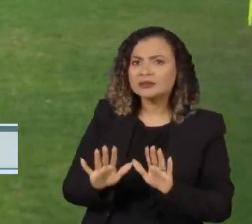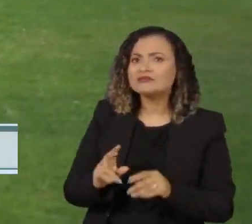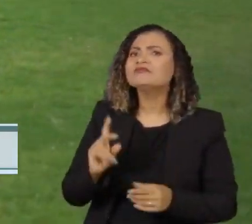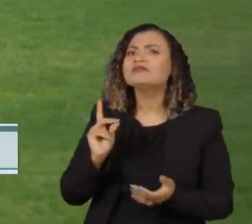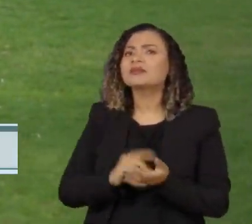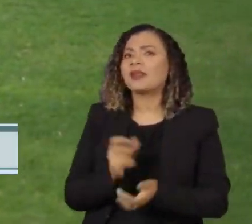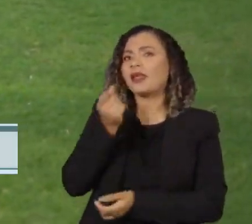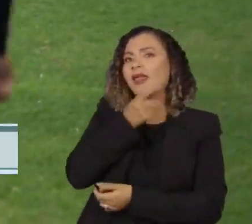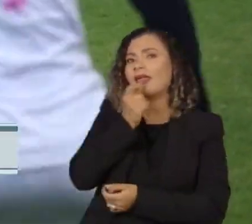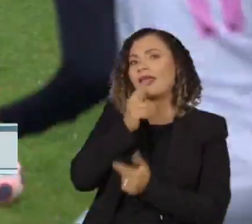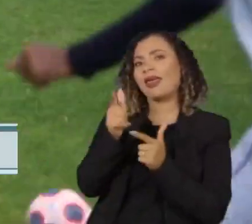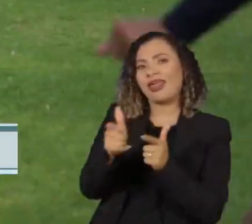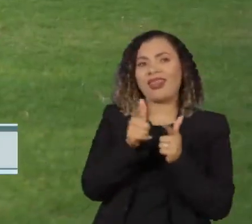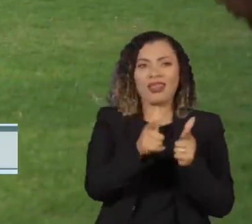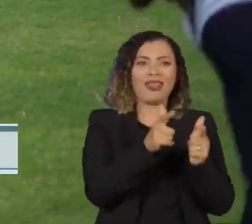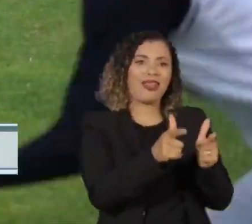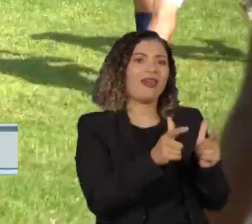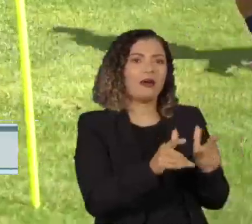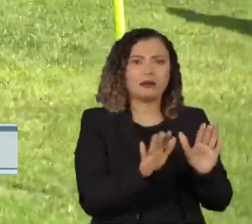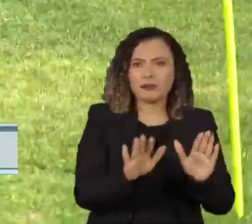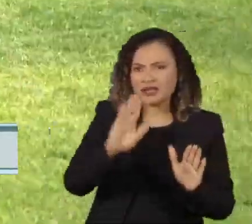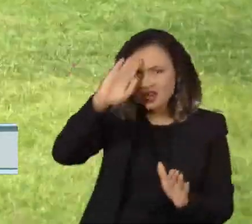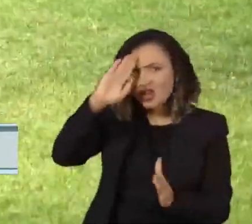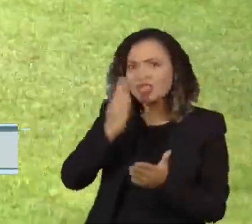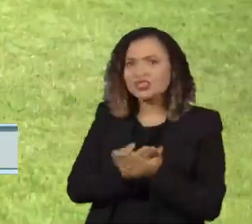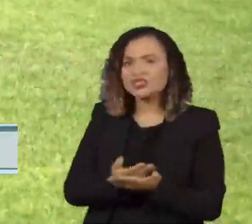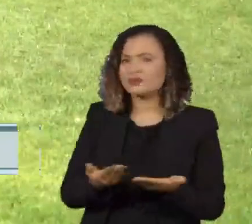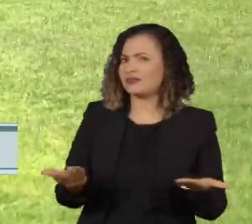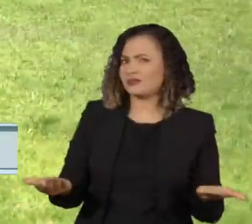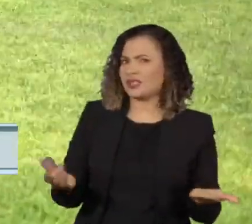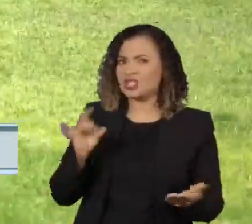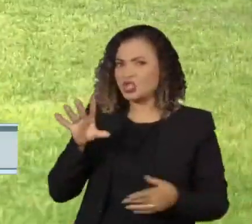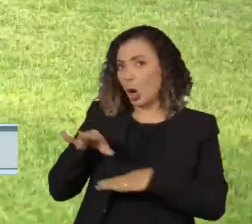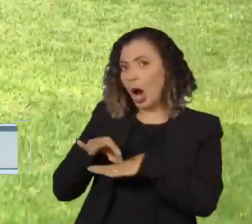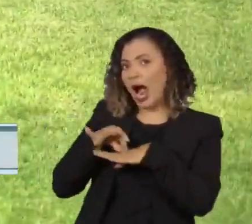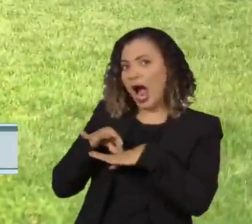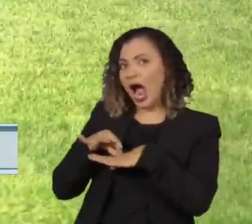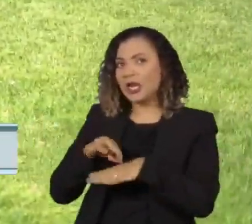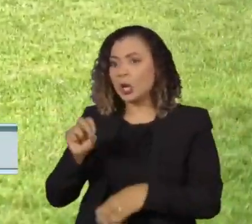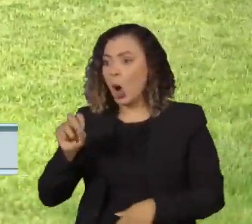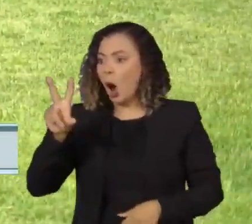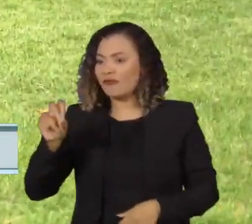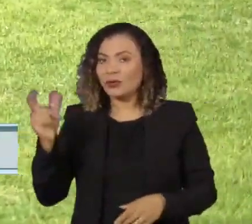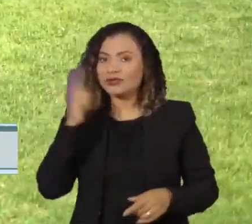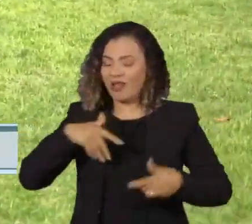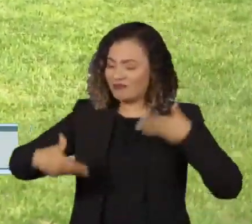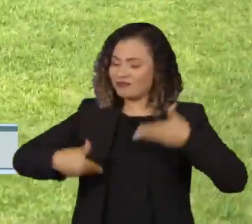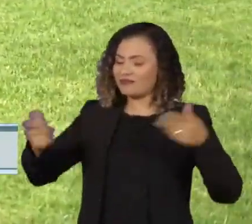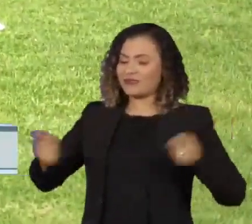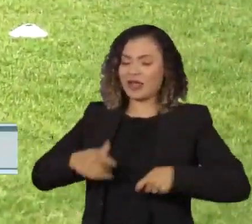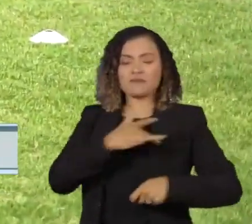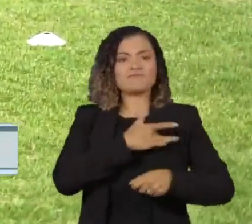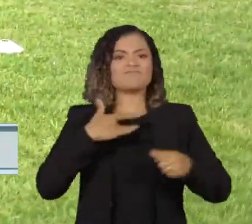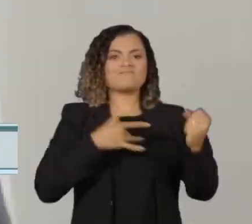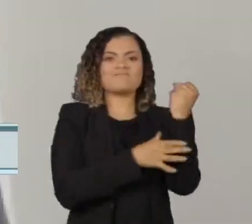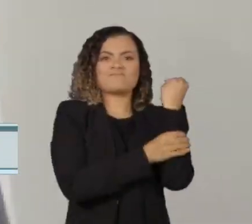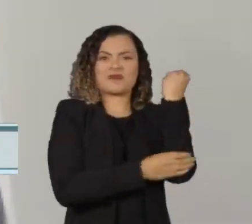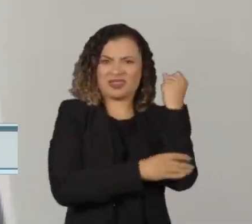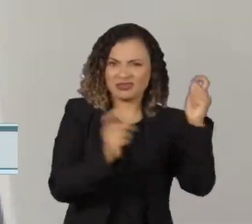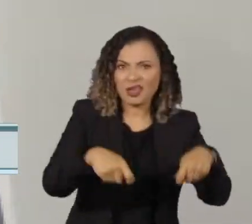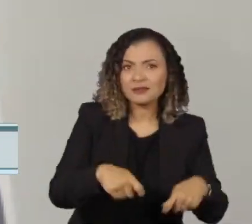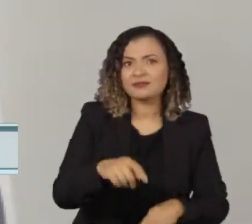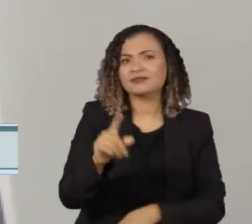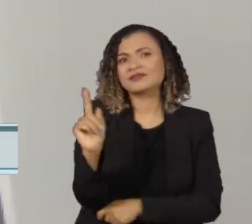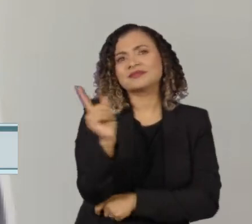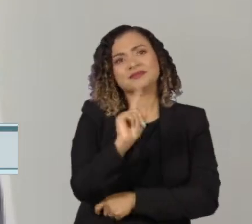as piadas de quem ainda acredita no mito de que só com carnes e ovos se consegue uma boa musculatura.